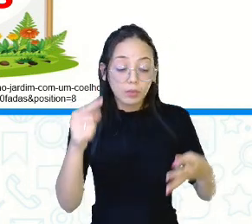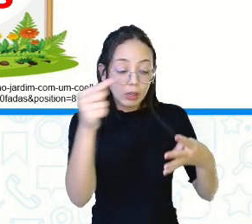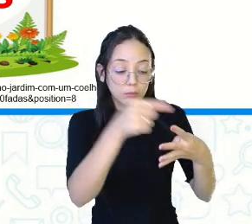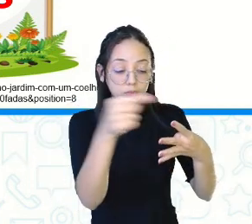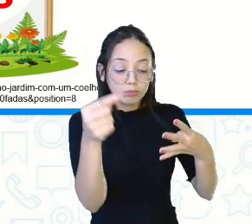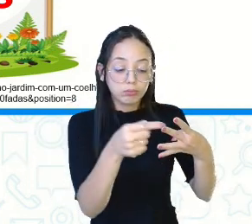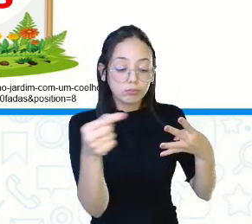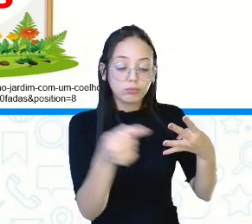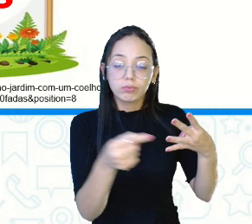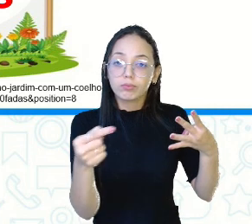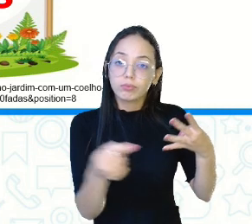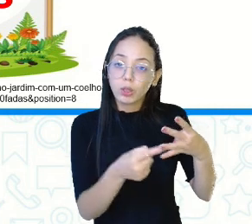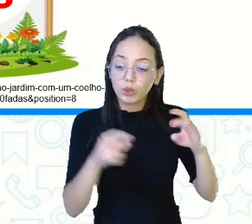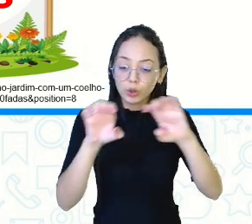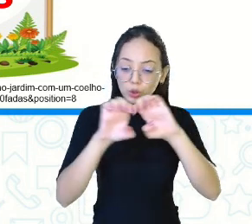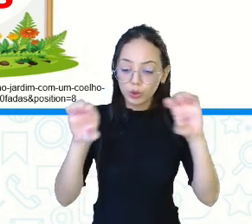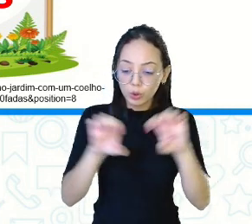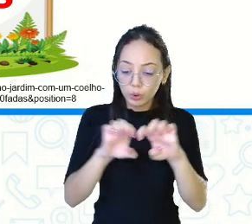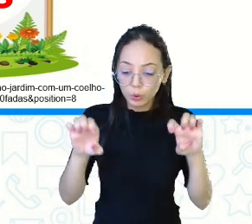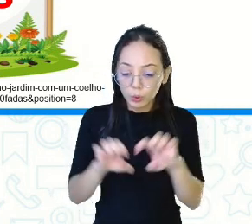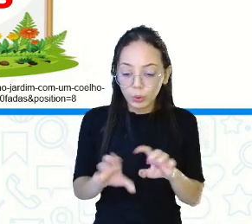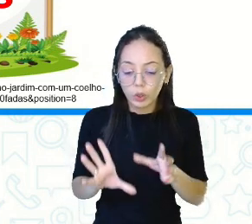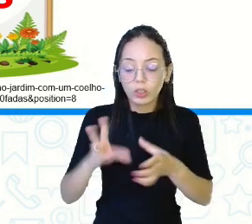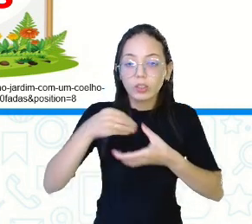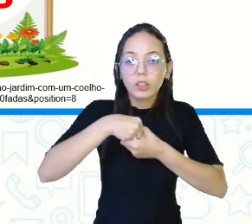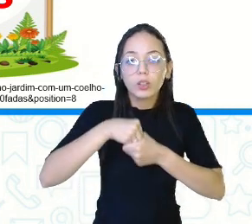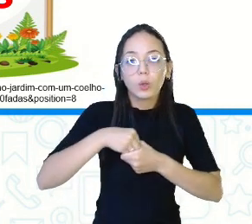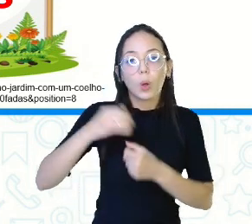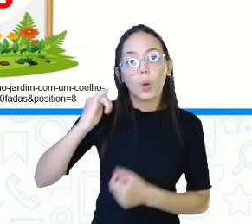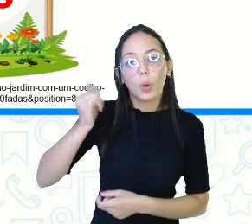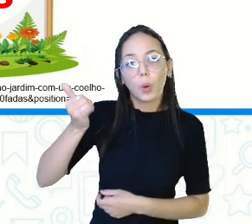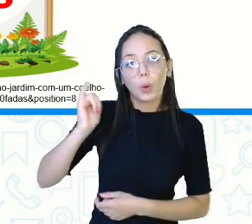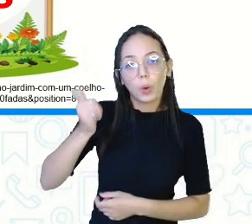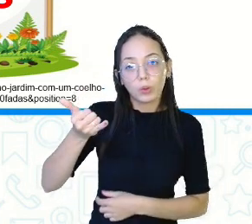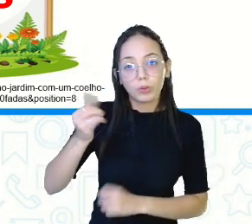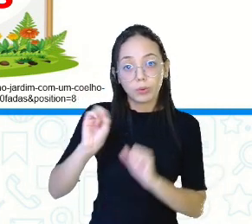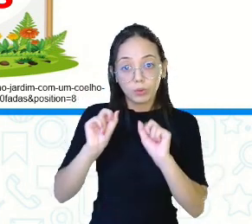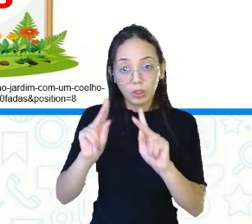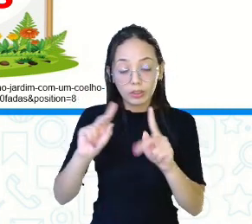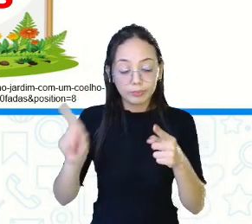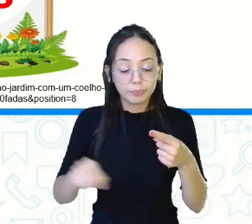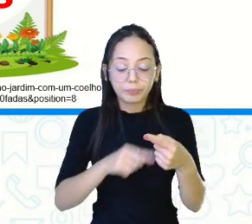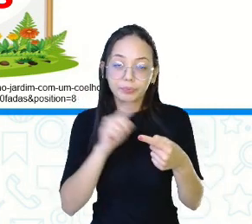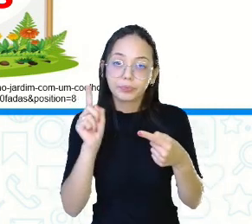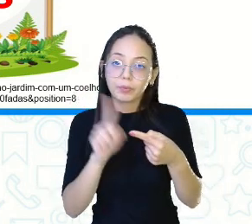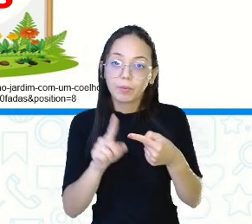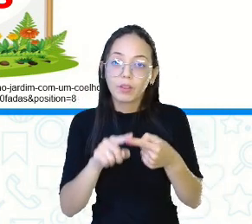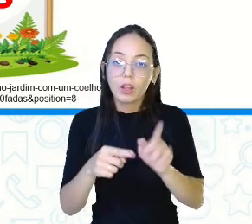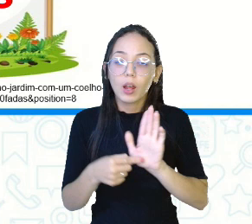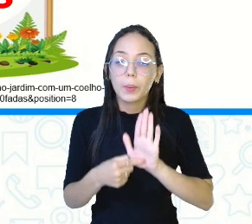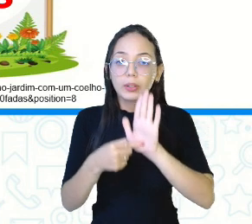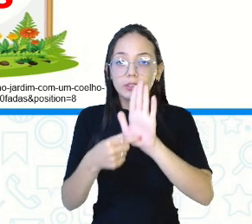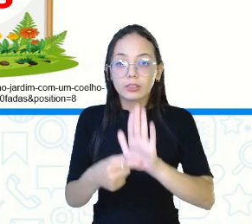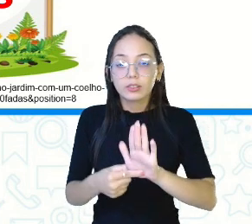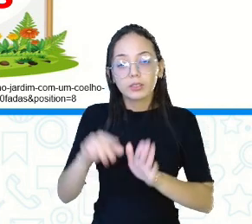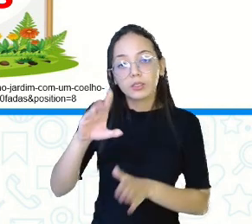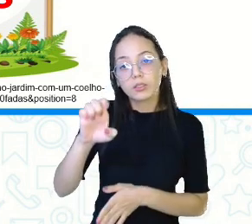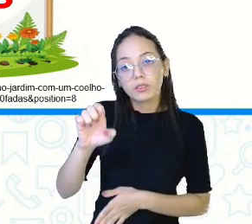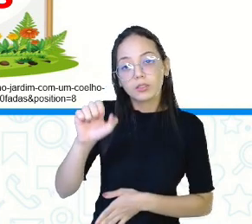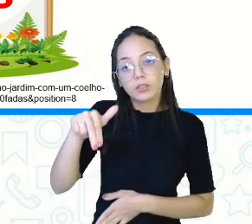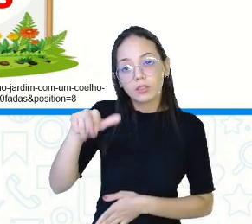4 partes que formam a estrutura de um conto. Primeiro, a apresentação do